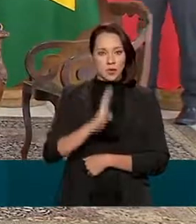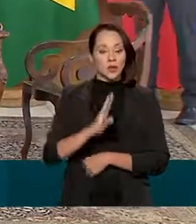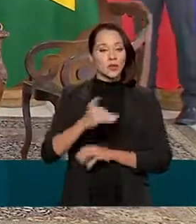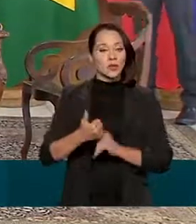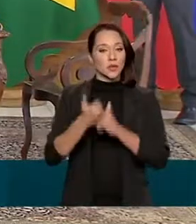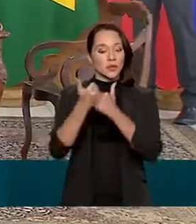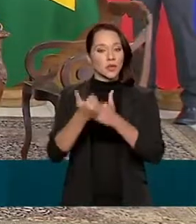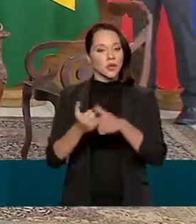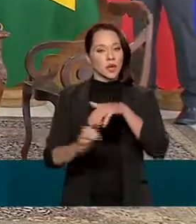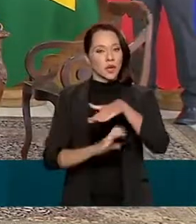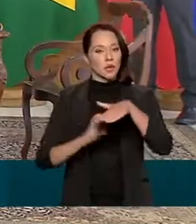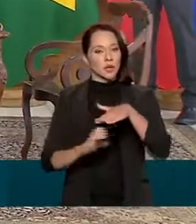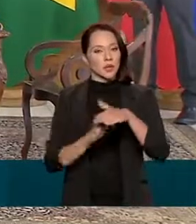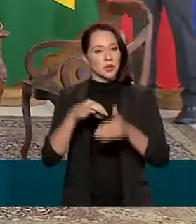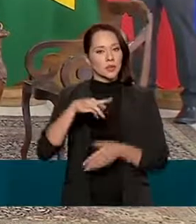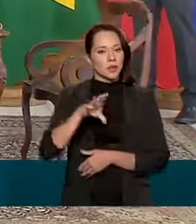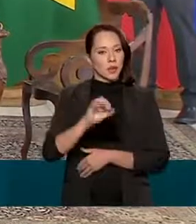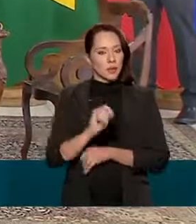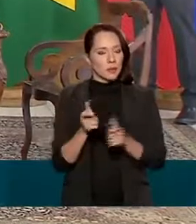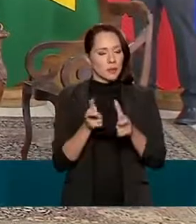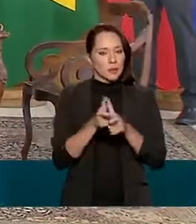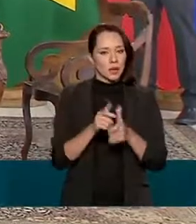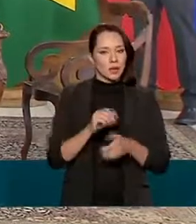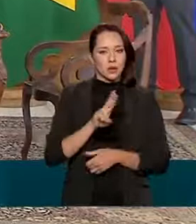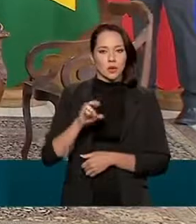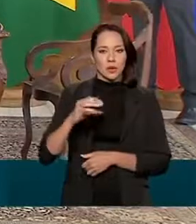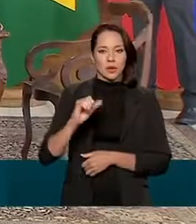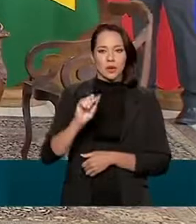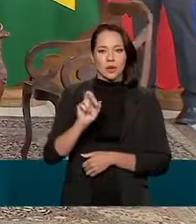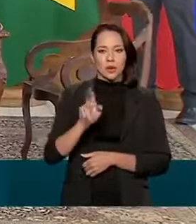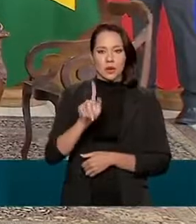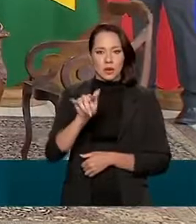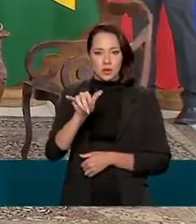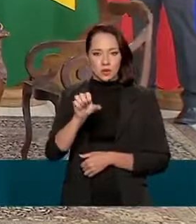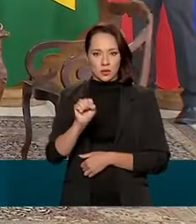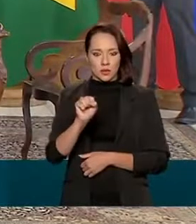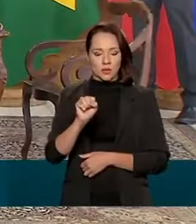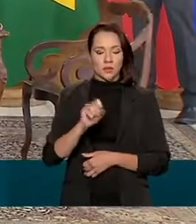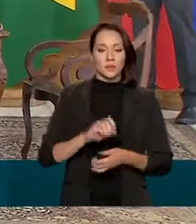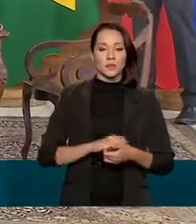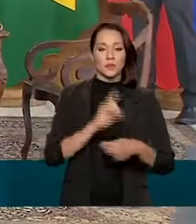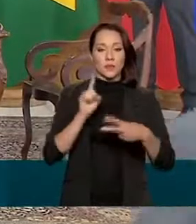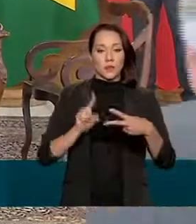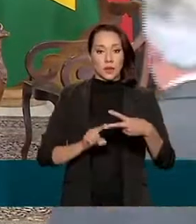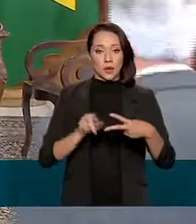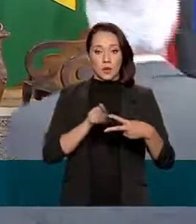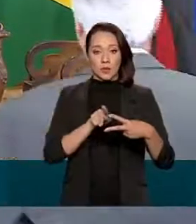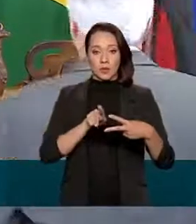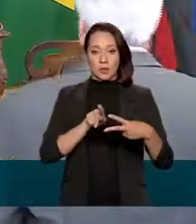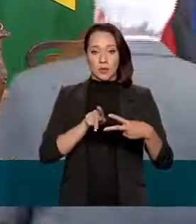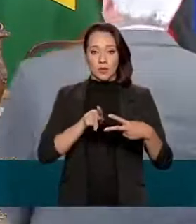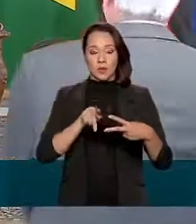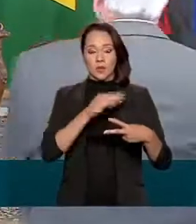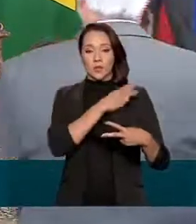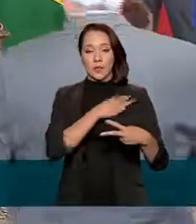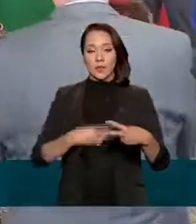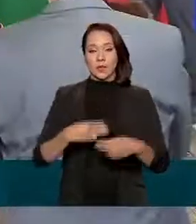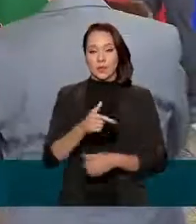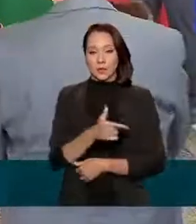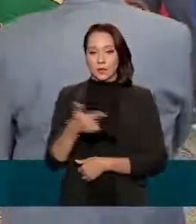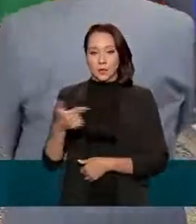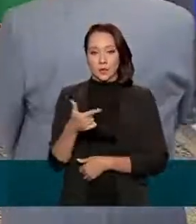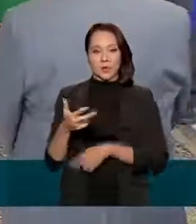de Apoio às Micro e Pequenas Empresas Carlos do Carmo Andrade melles e o vice-ministro das relações